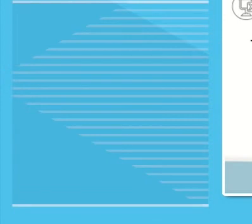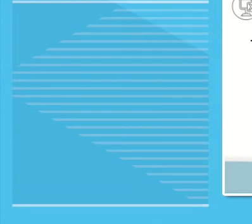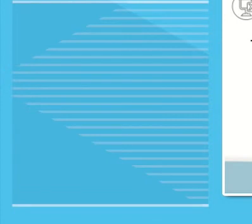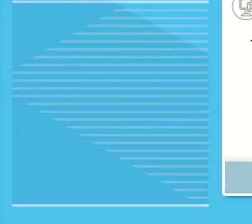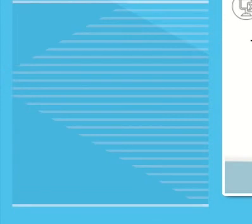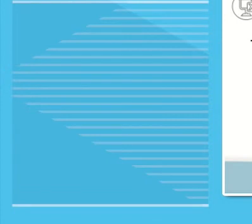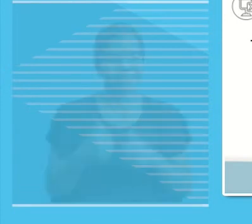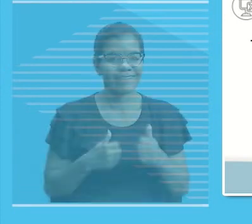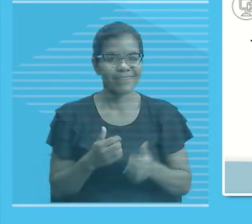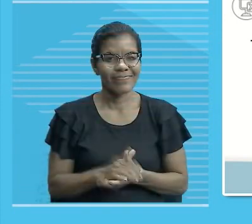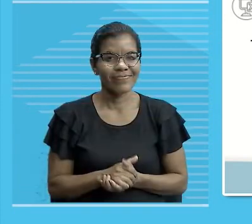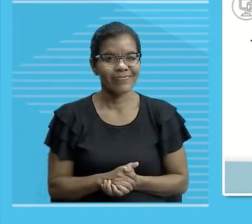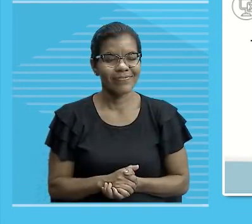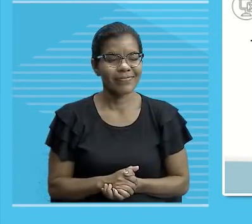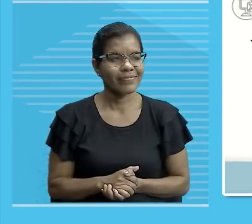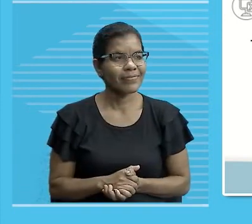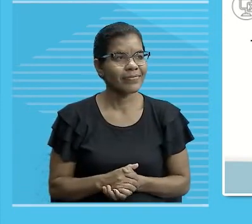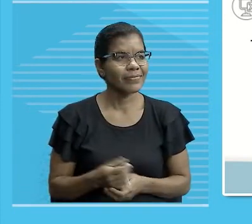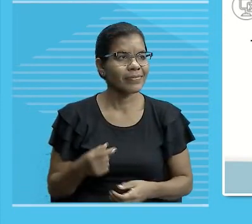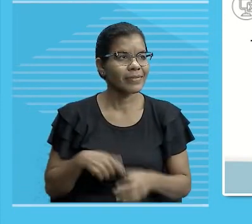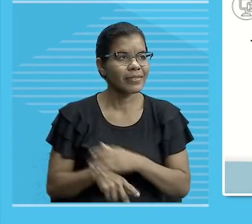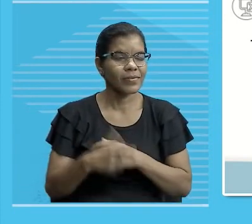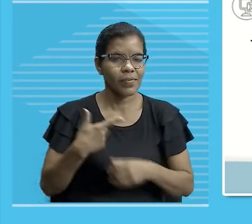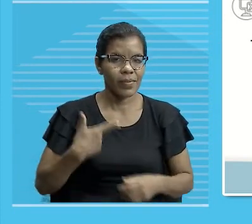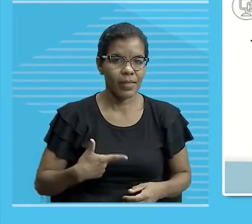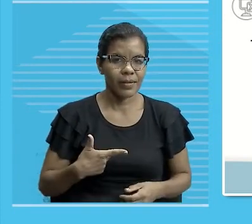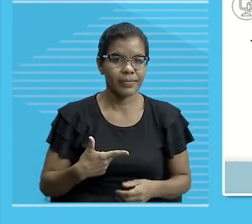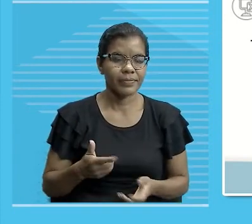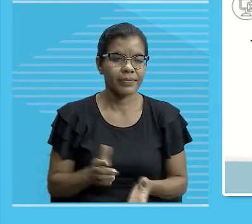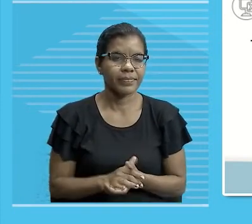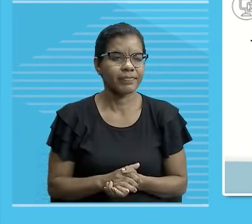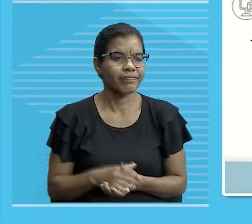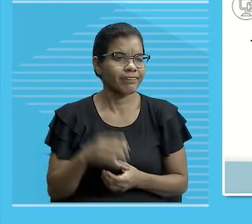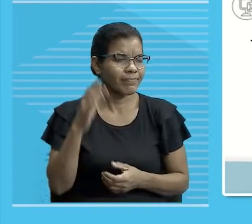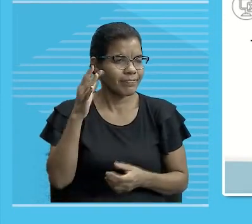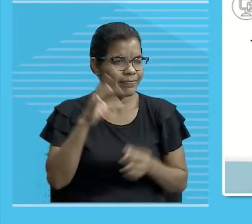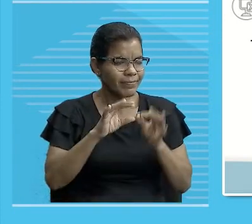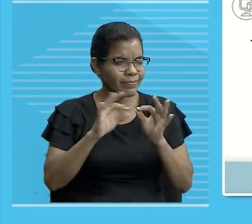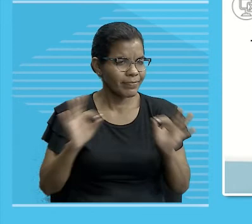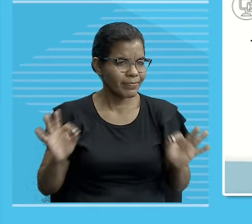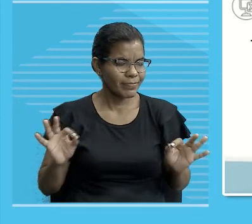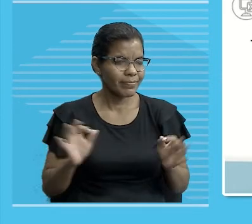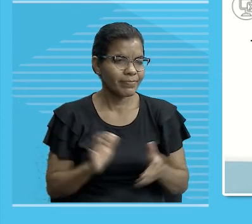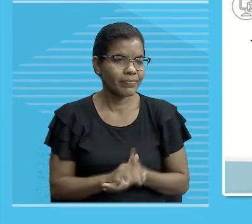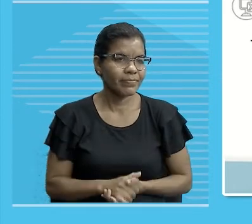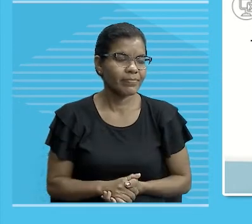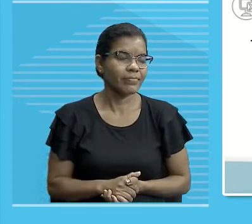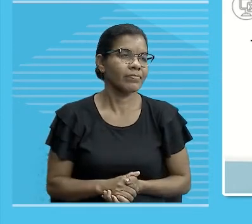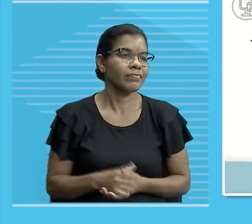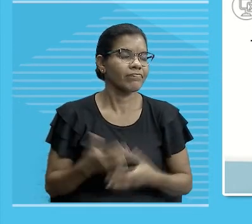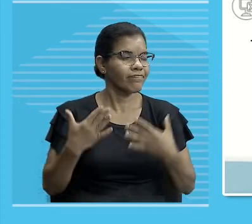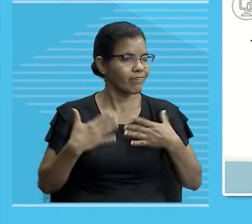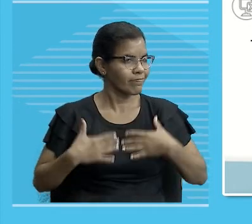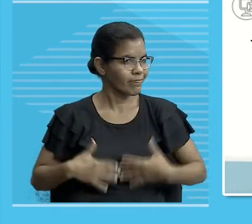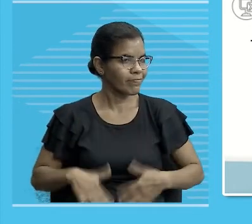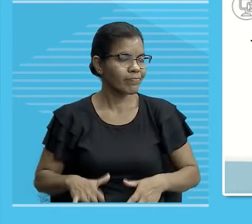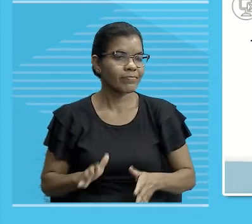Beleza, galera. Tá aí, questão de número 2. Questãozinha simples, né? Questãozinha